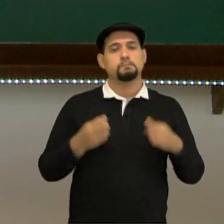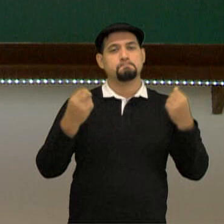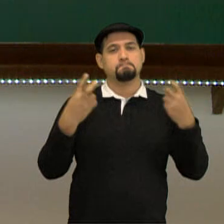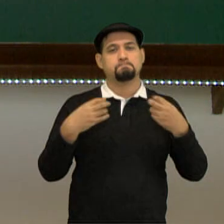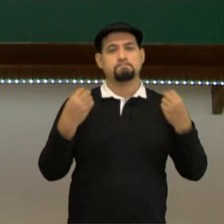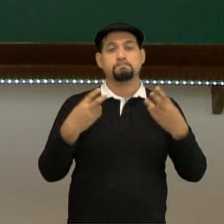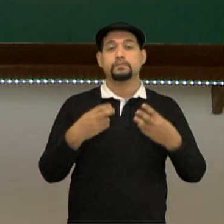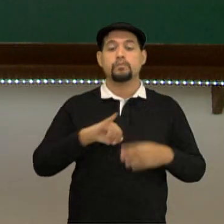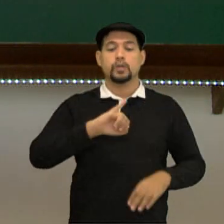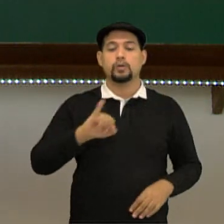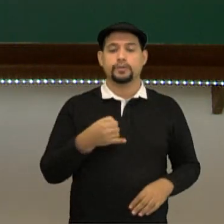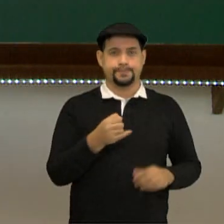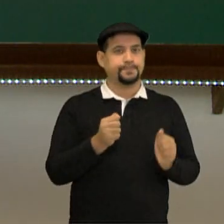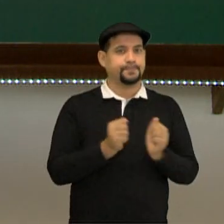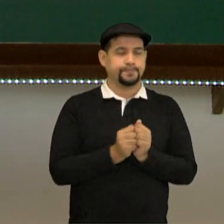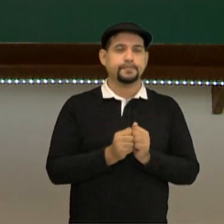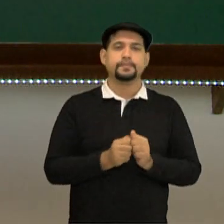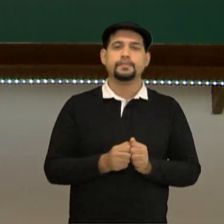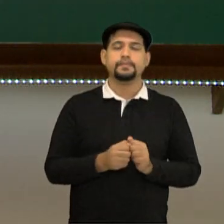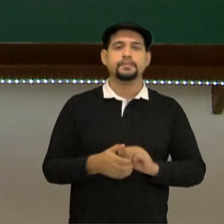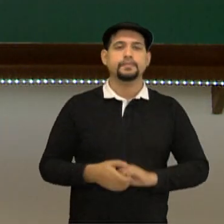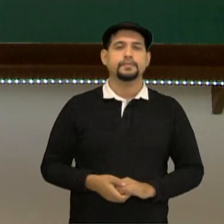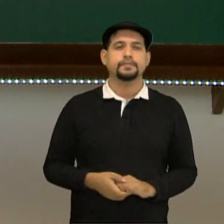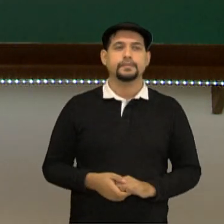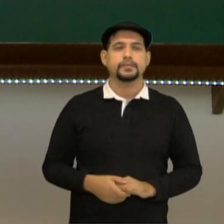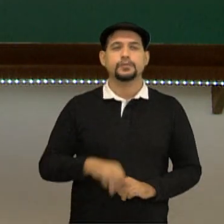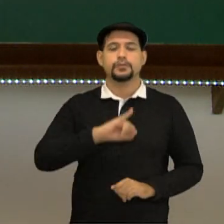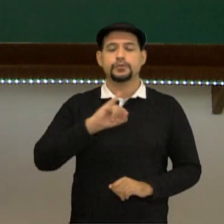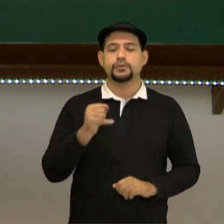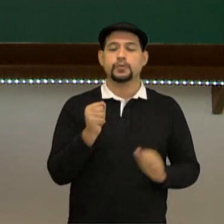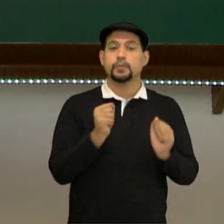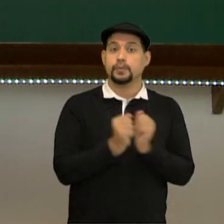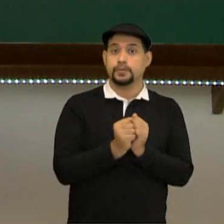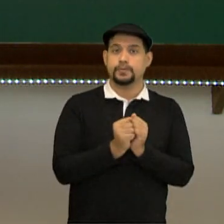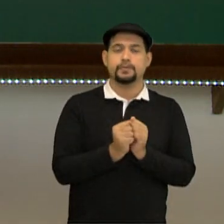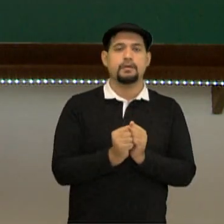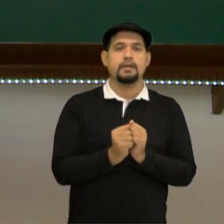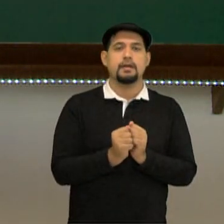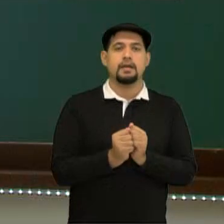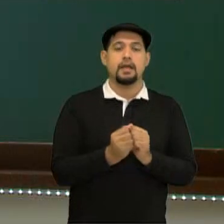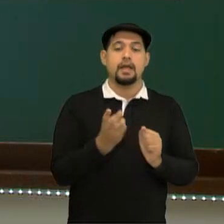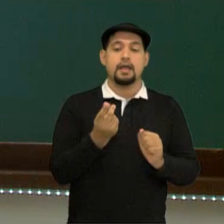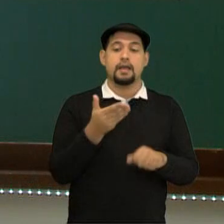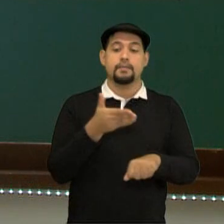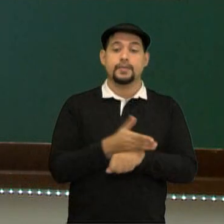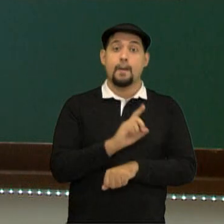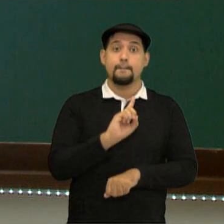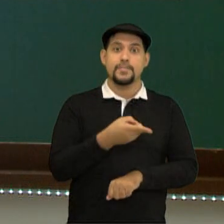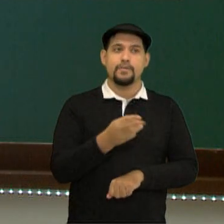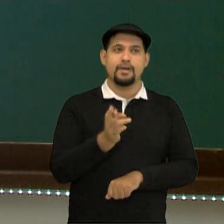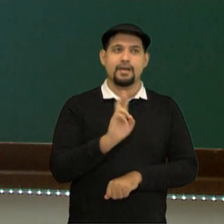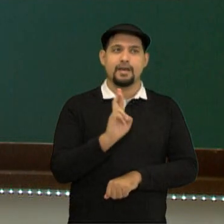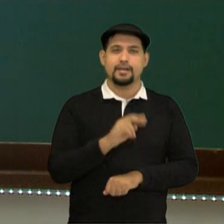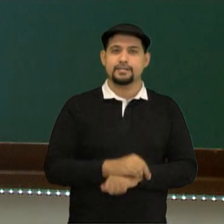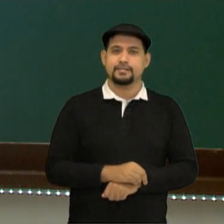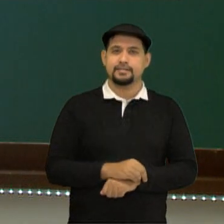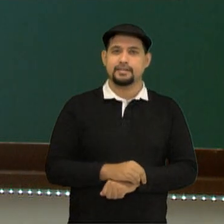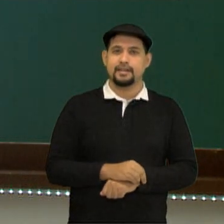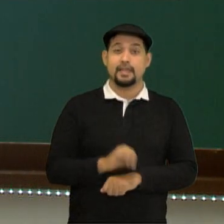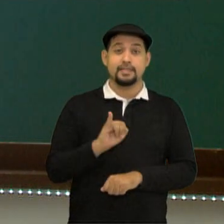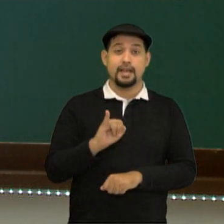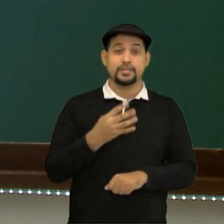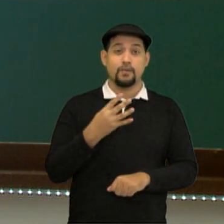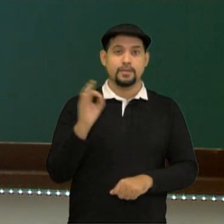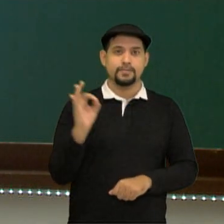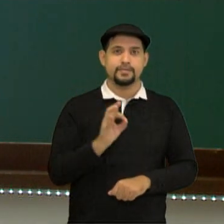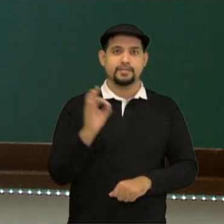vocês, juro composto. Então vamos lá. Juro composto, capital, R$1.000, a taxa, 4%,